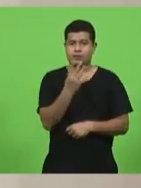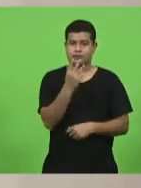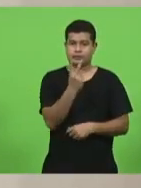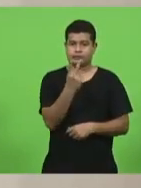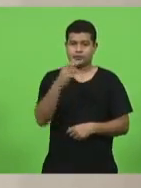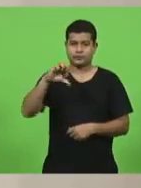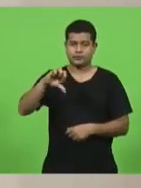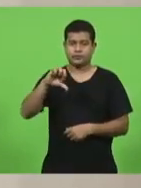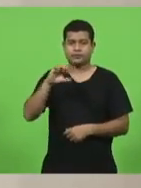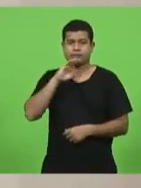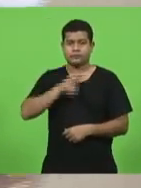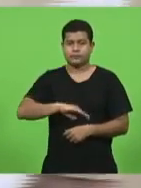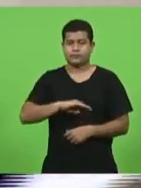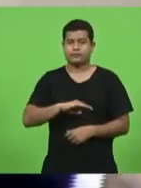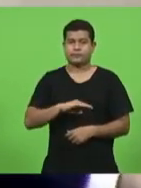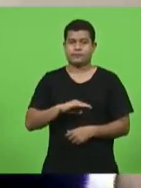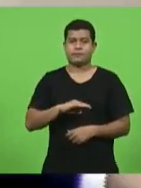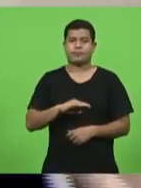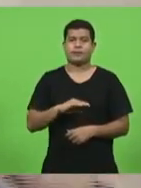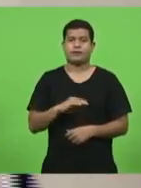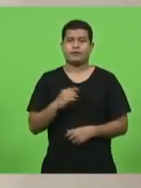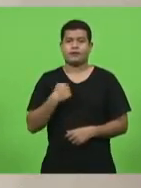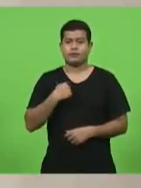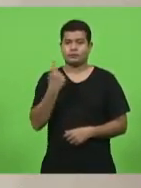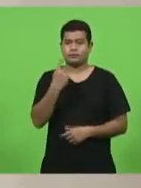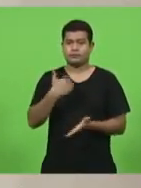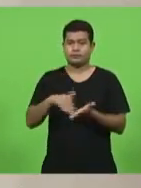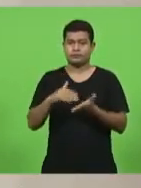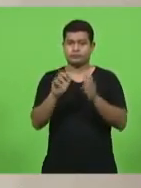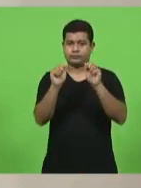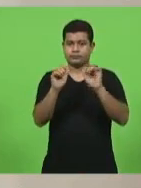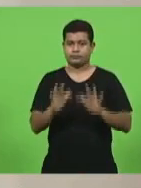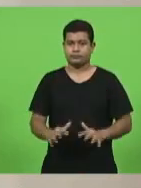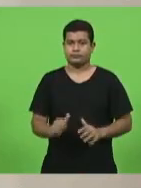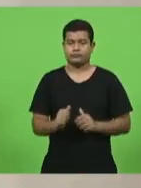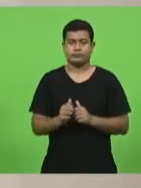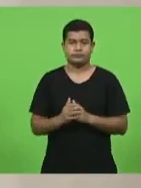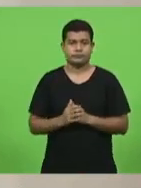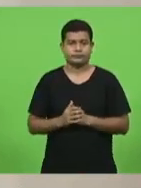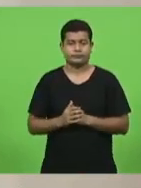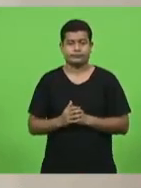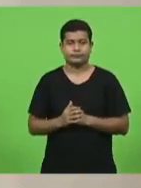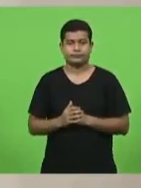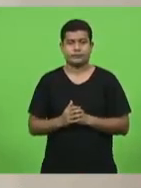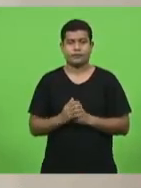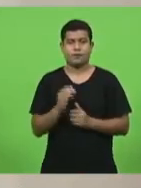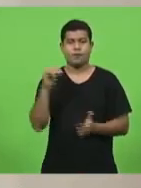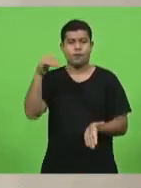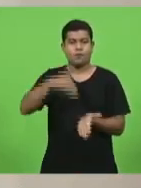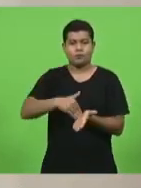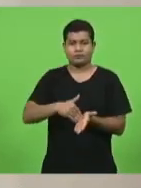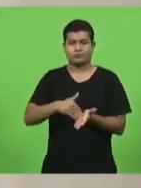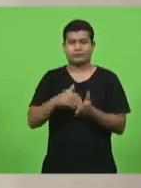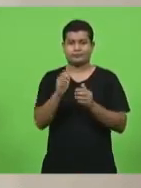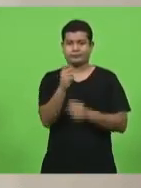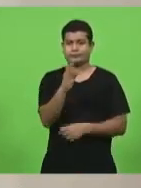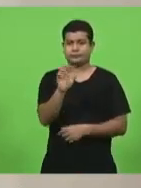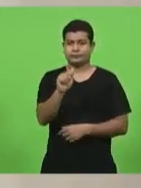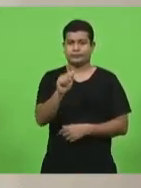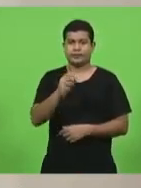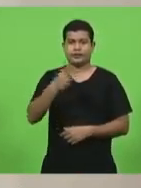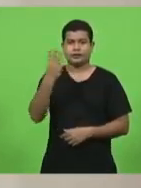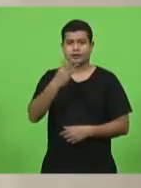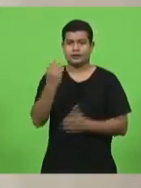minutos. Para constar, eu, primeiro secretário, lavrei a presente ata. Última ata, senhor presidente, ata da terceira